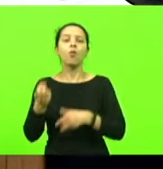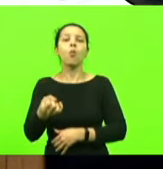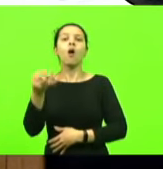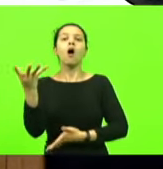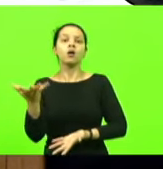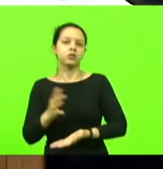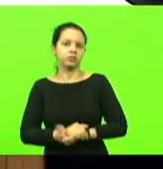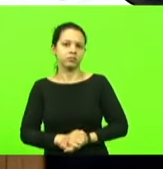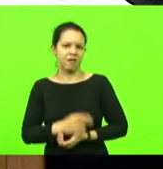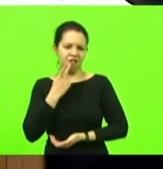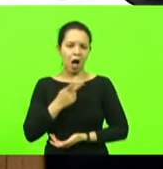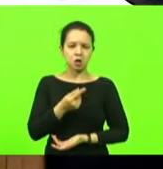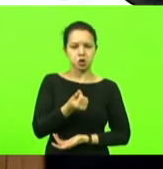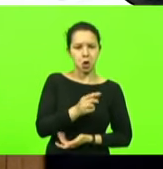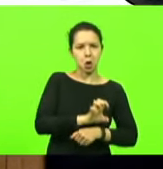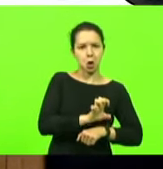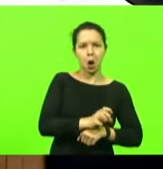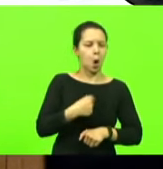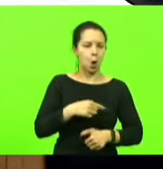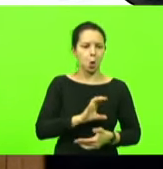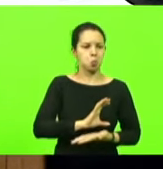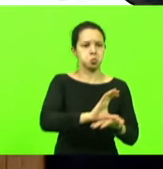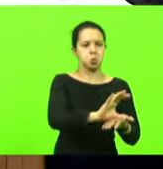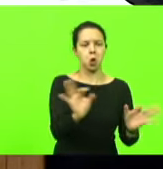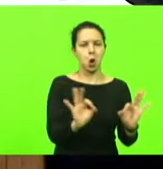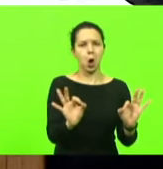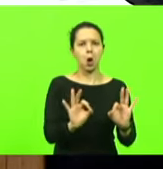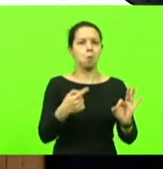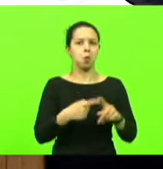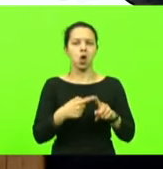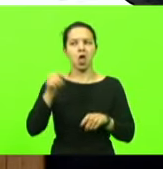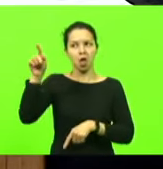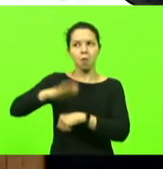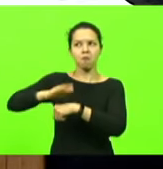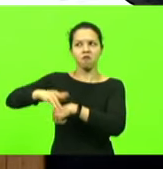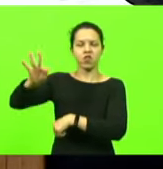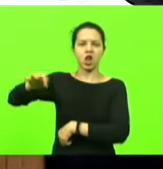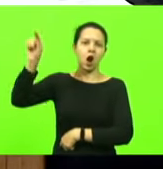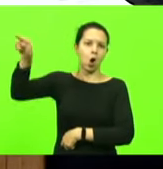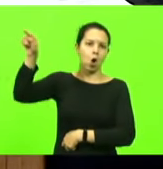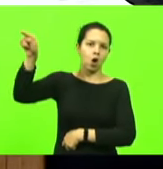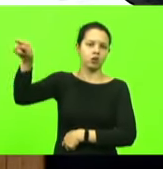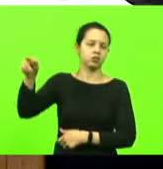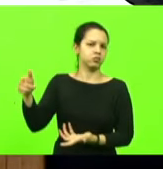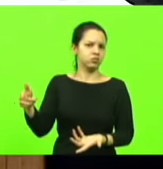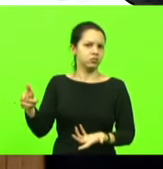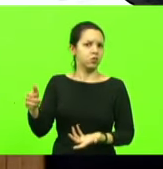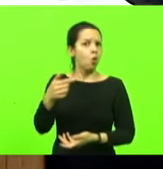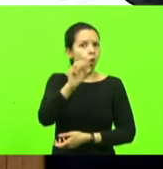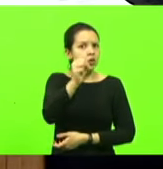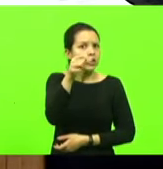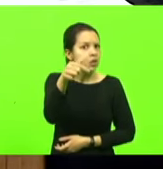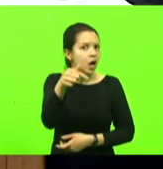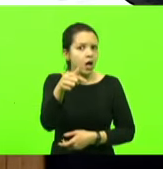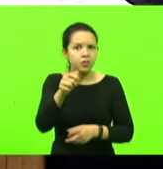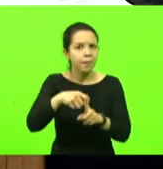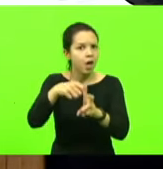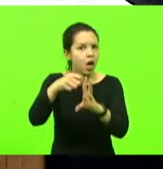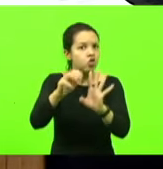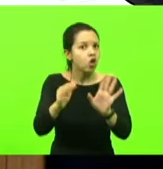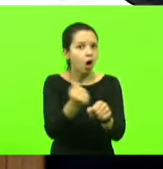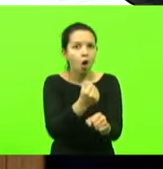o dinheiro é estadual, nós não vamos botar, porque a responsabilidade é federal. Estamos há 87 meses em obras da